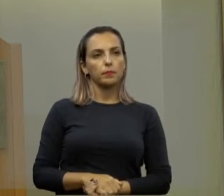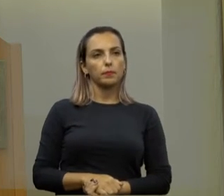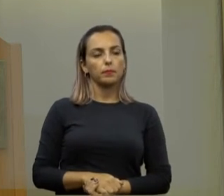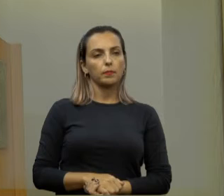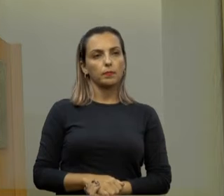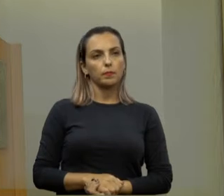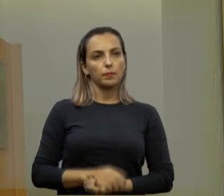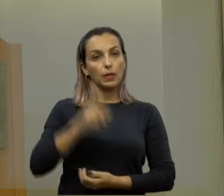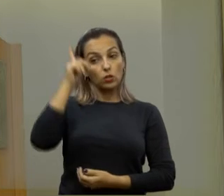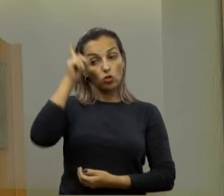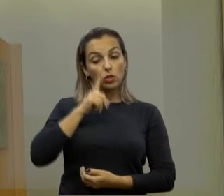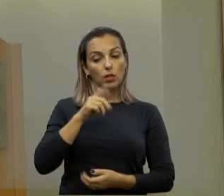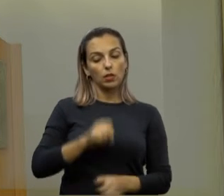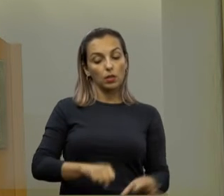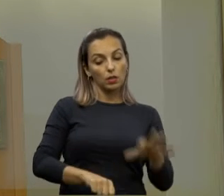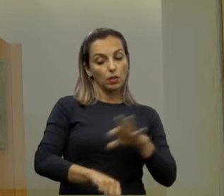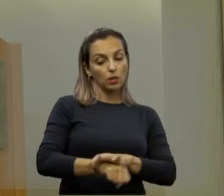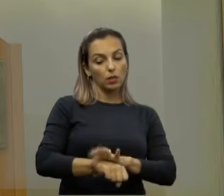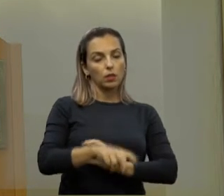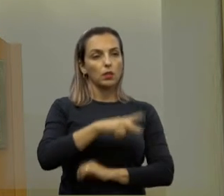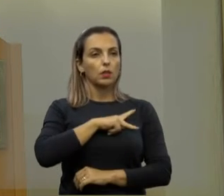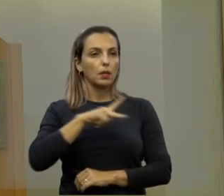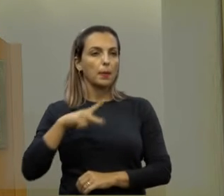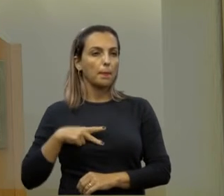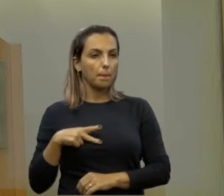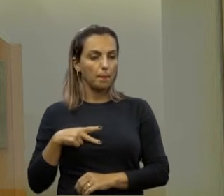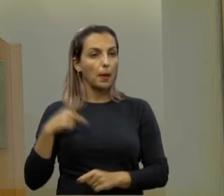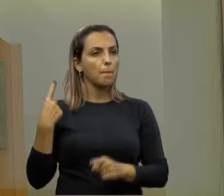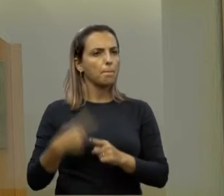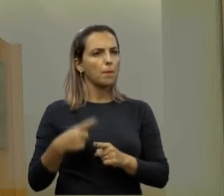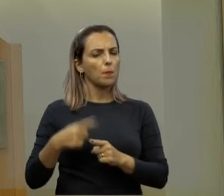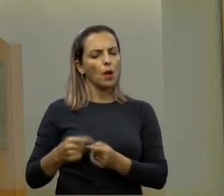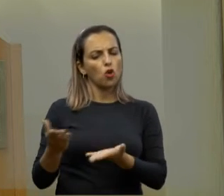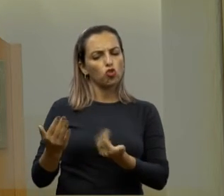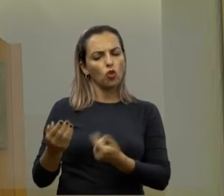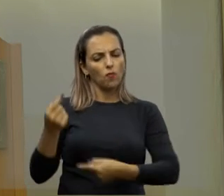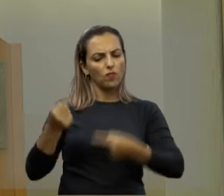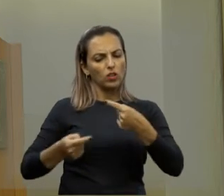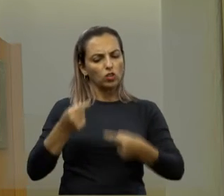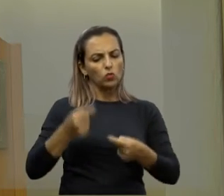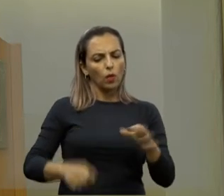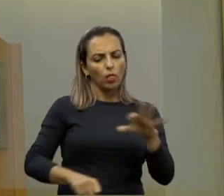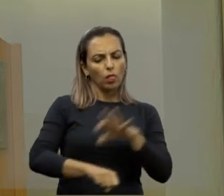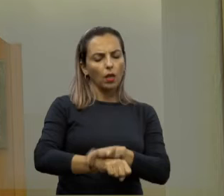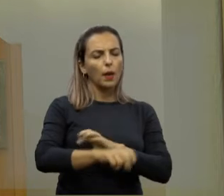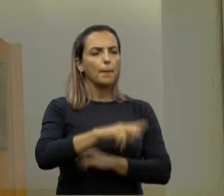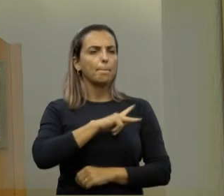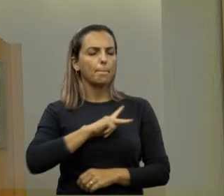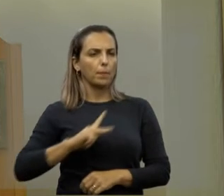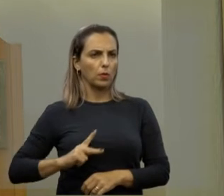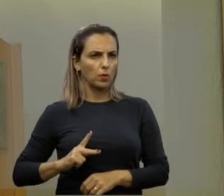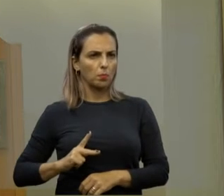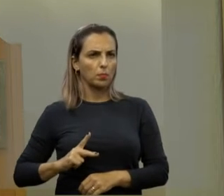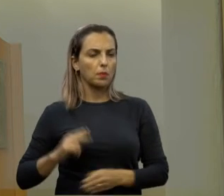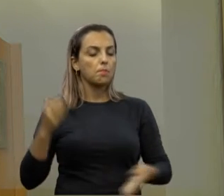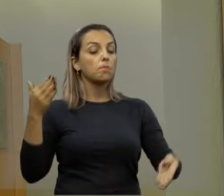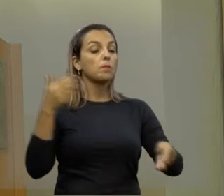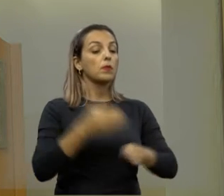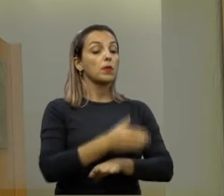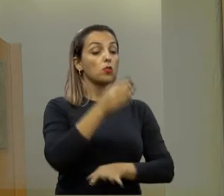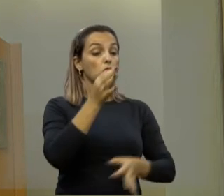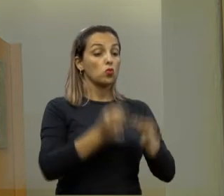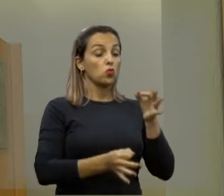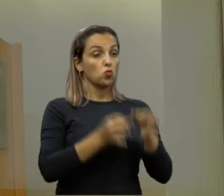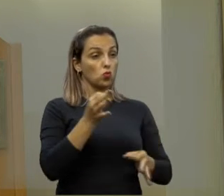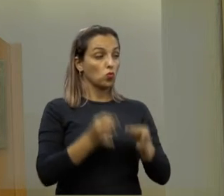o direito à segurança pública Porque sim jovem discutir Segurança Pública ao acesso à